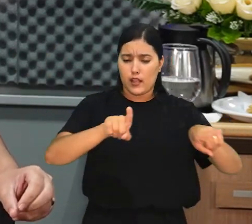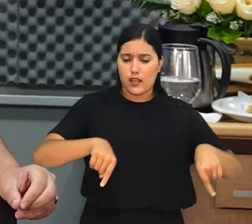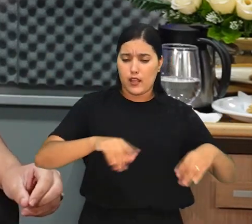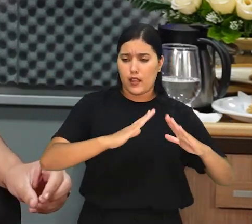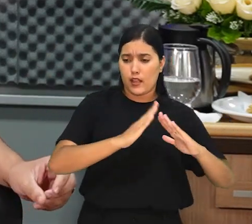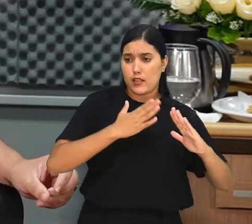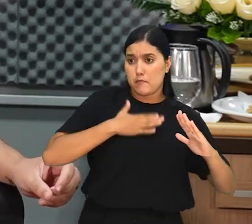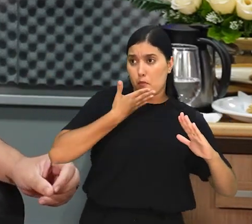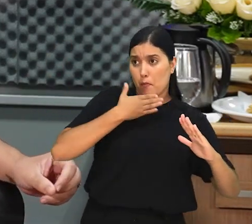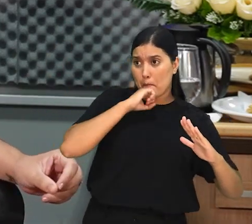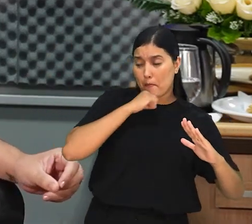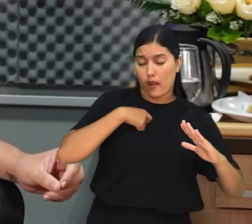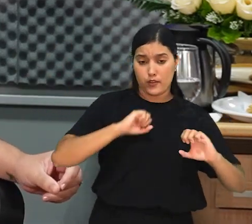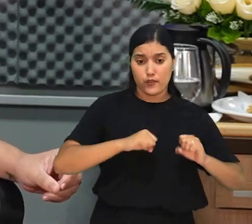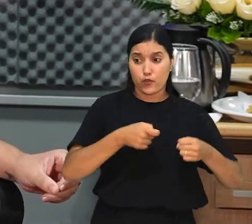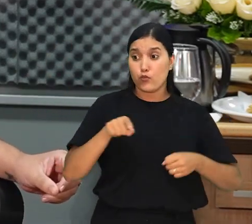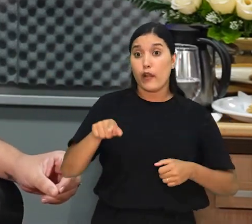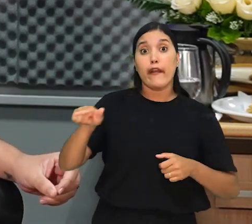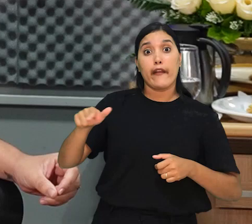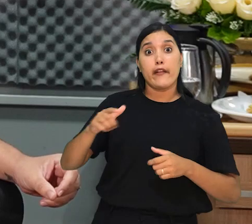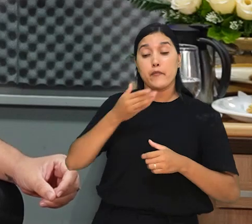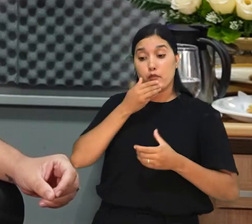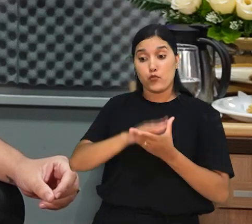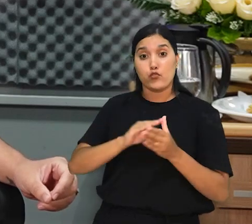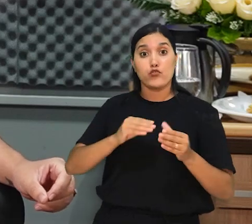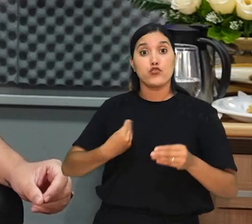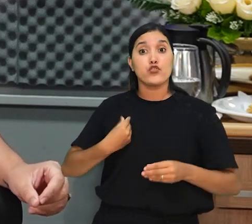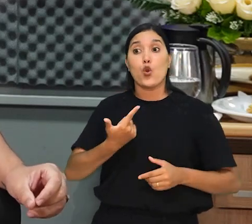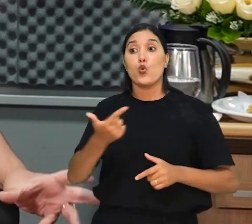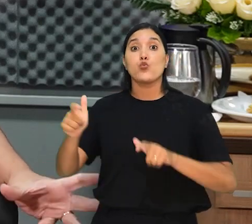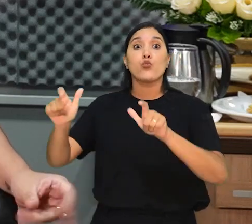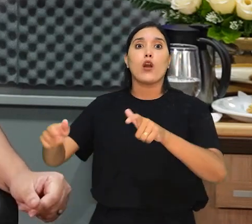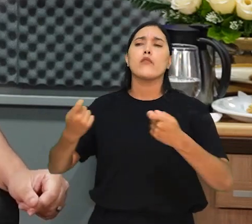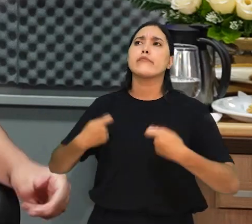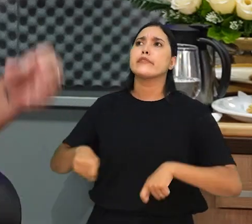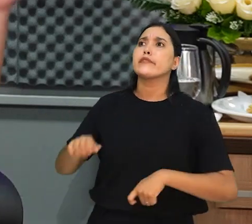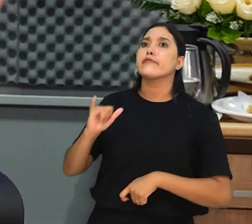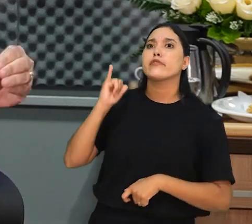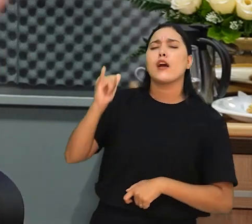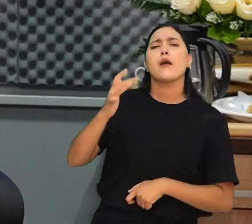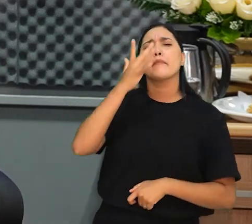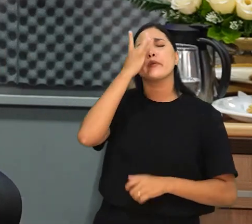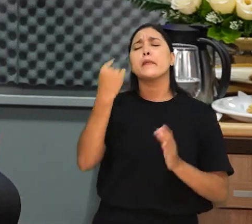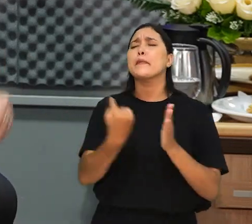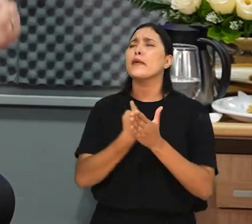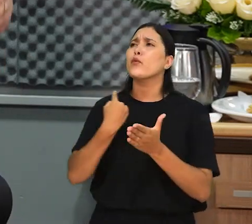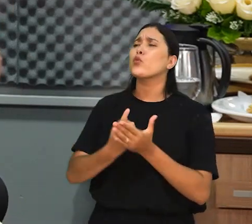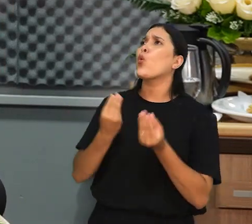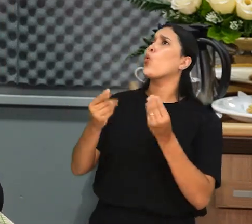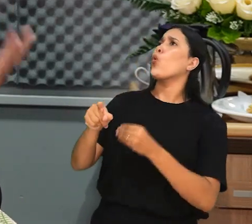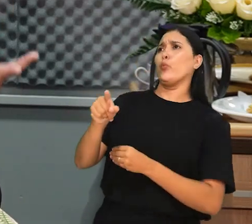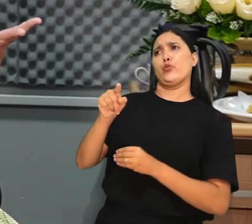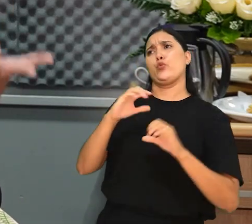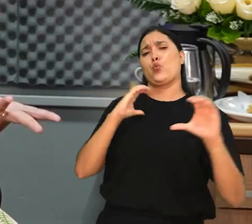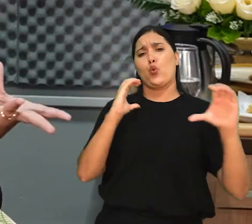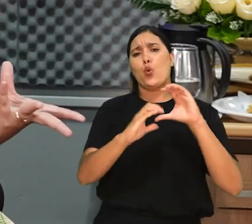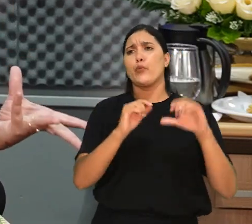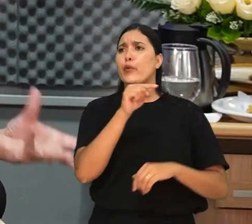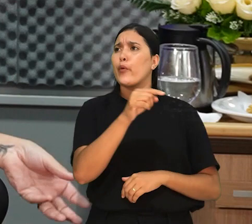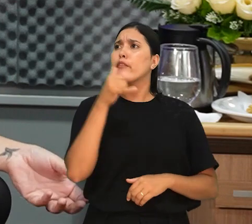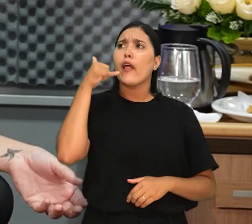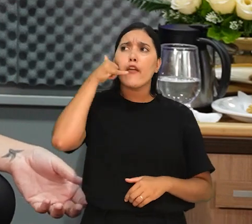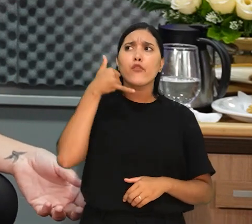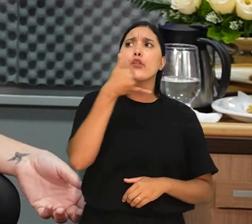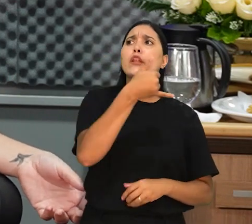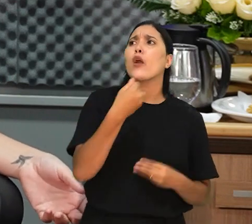aula de reforço, e às vezes ele está em algum outro lugar e eu preciso falar com ele. Muita gente me pergunta, como é que tu fala com